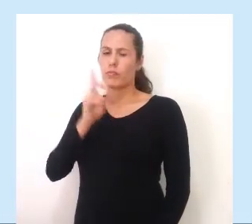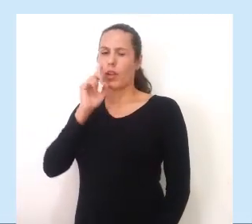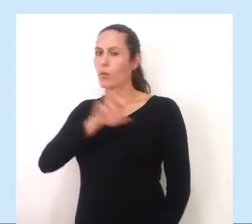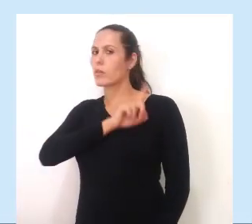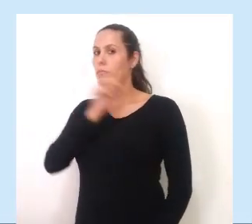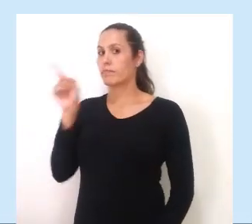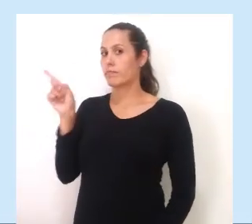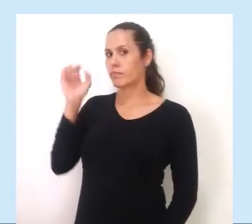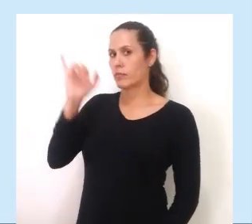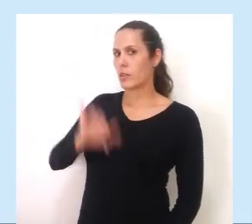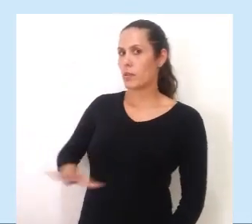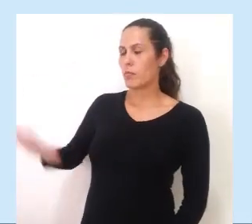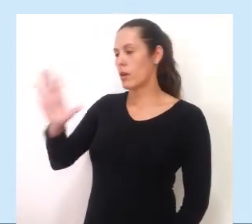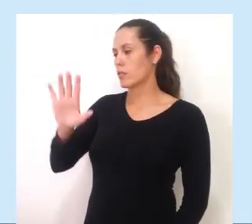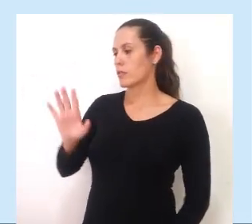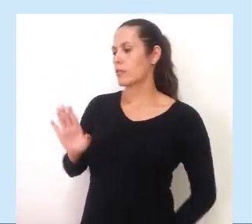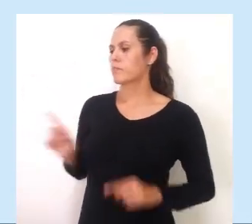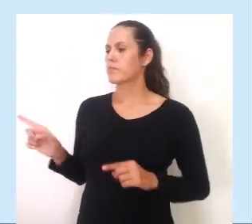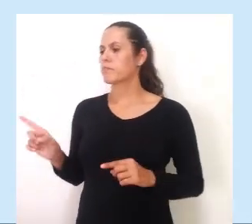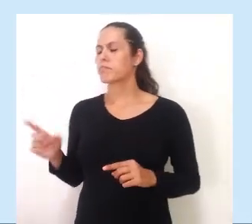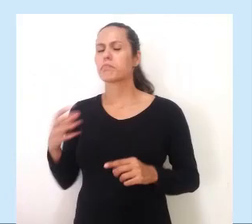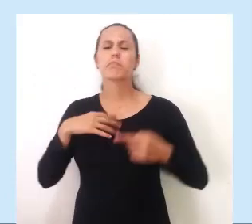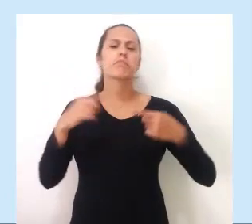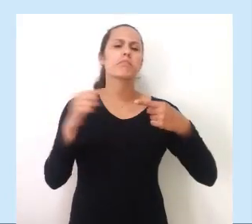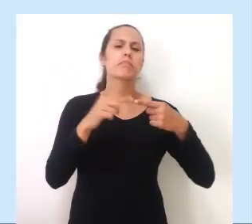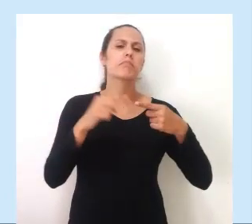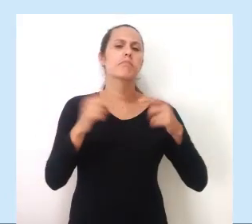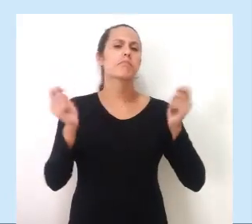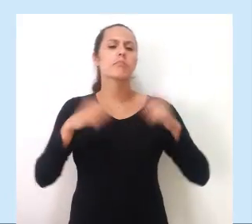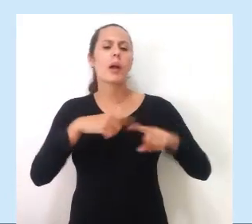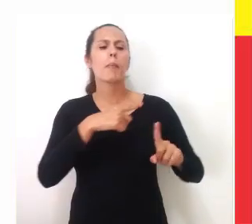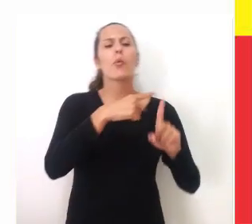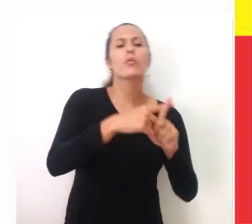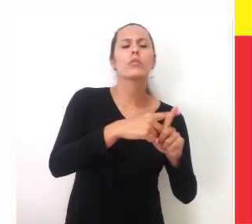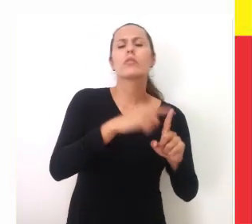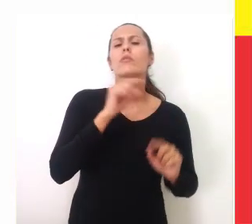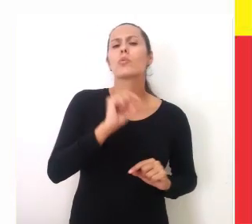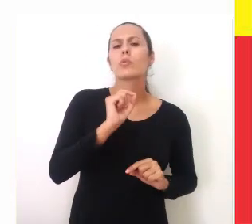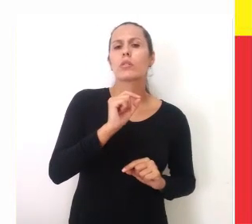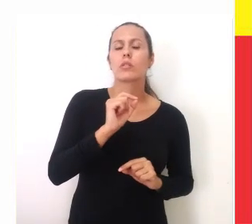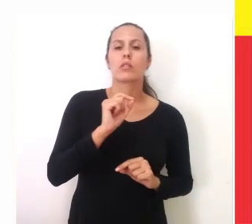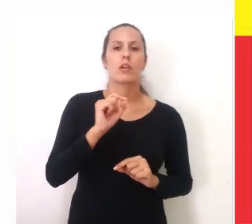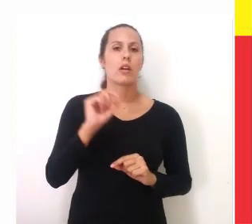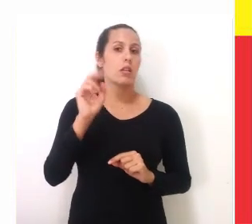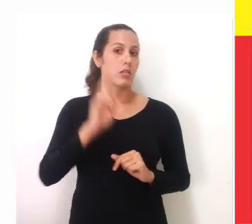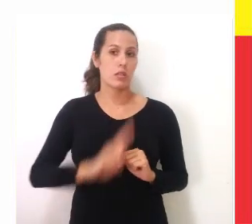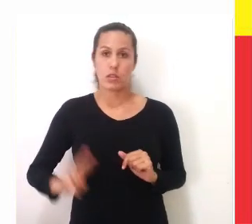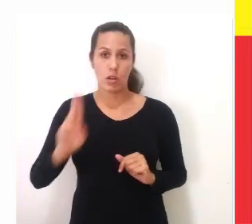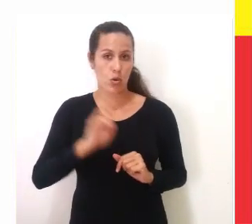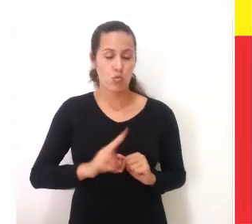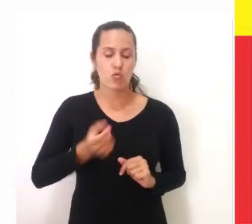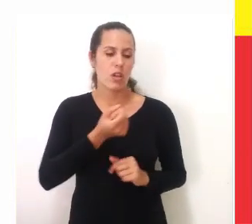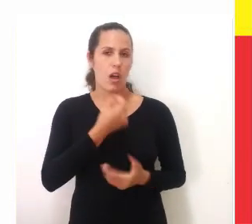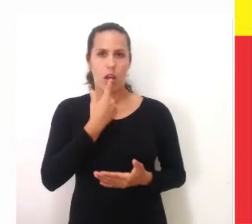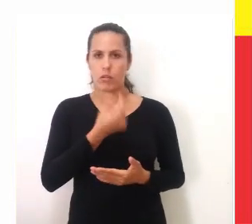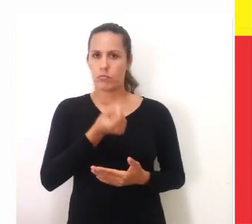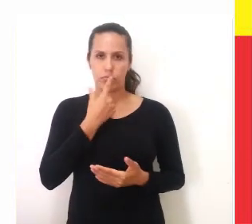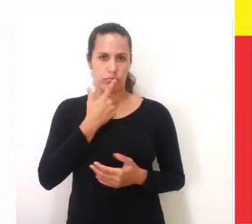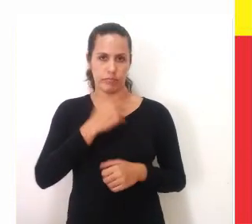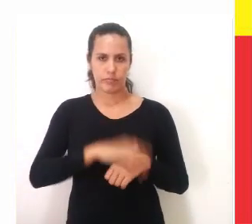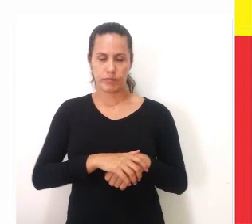período fértil. Agora, bora para o slide, bora para a imagem. Quais são as vantagens desse